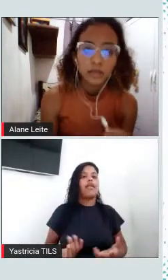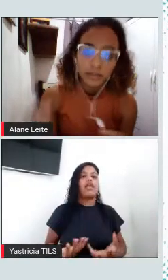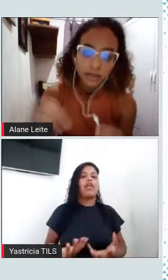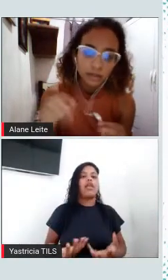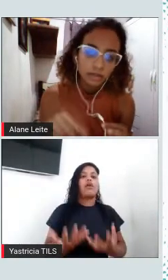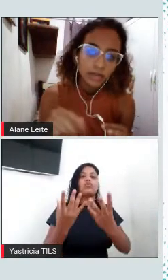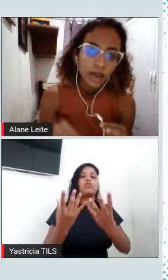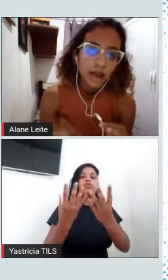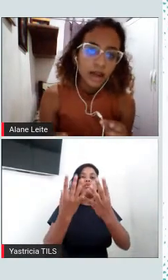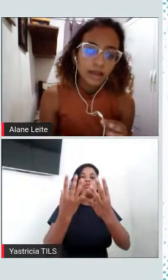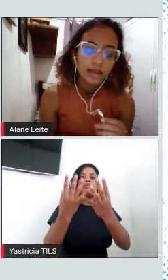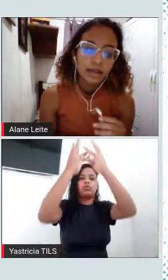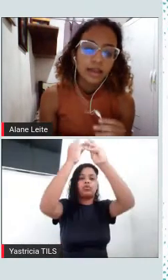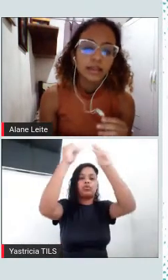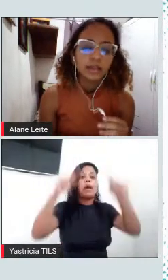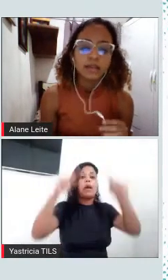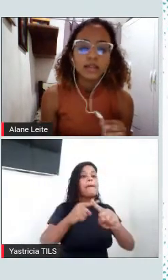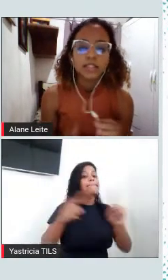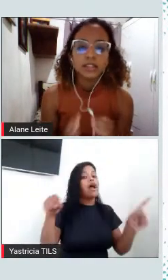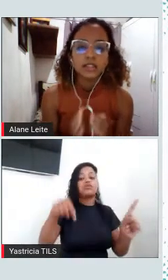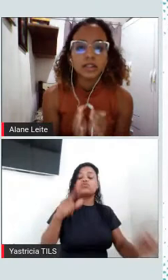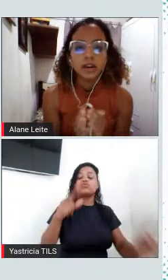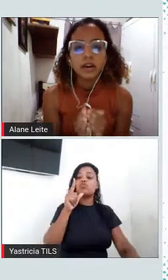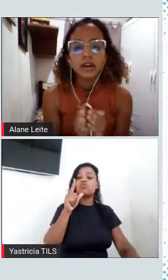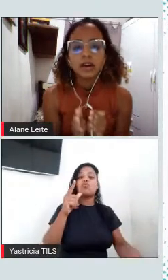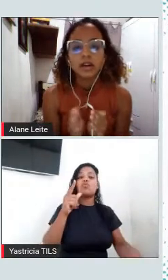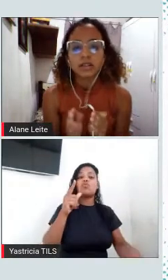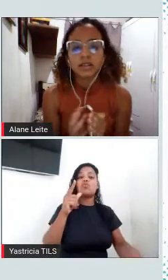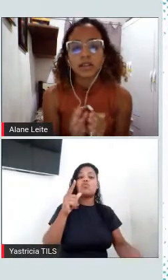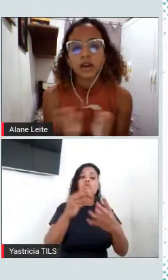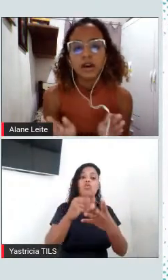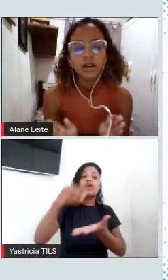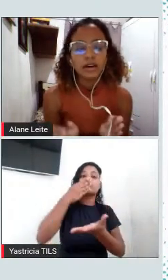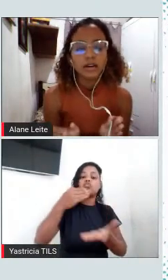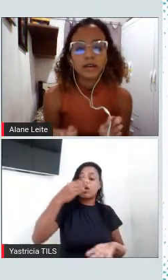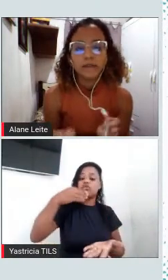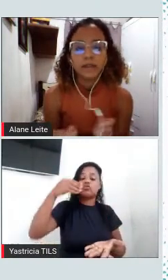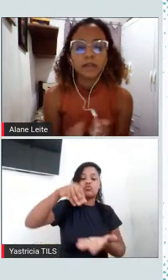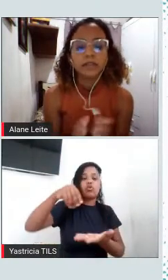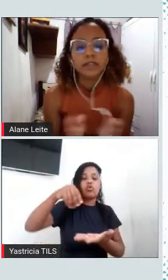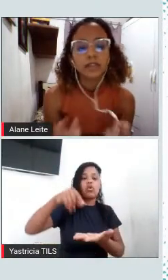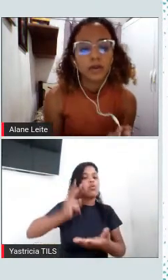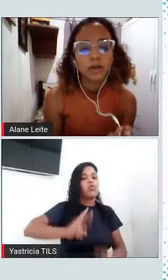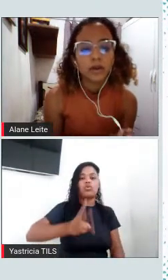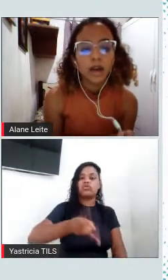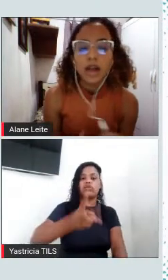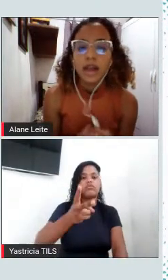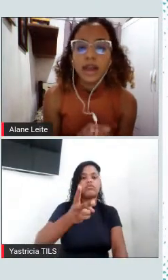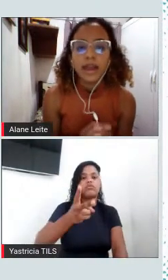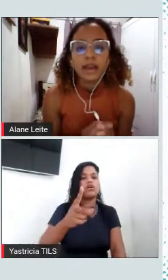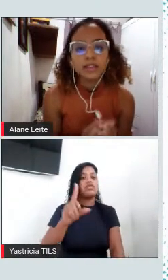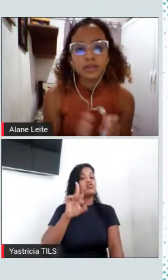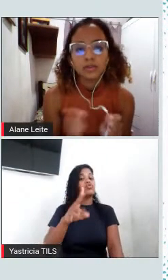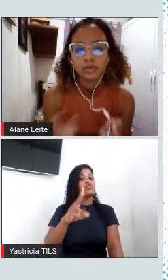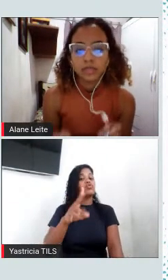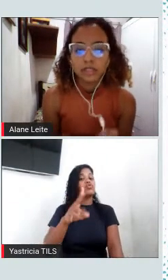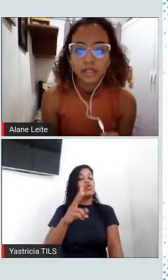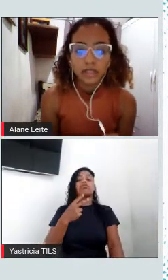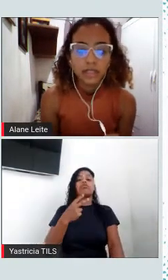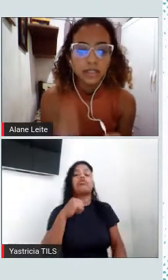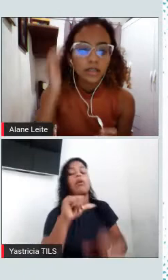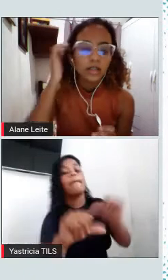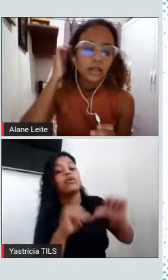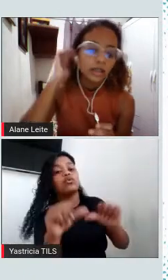mas o açúcar vai continuar lá. Então, a gente só não modificou a